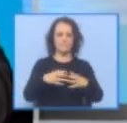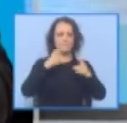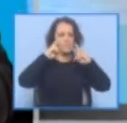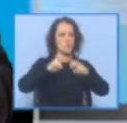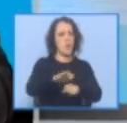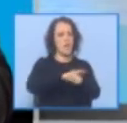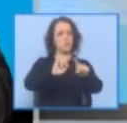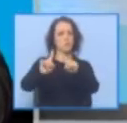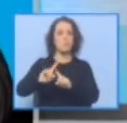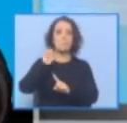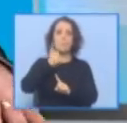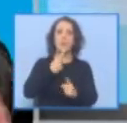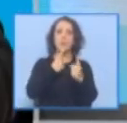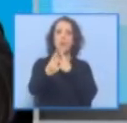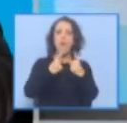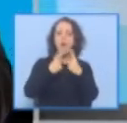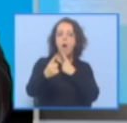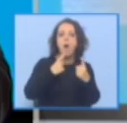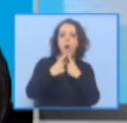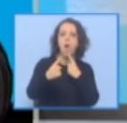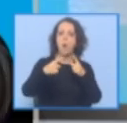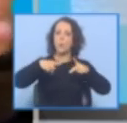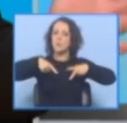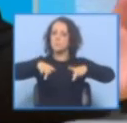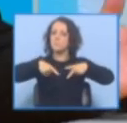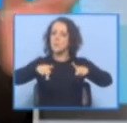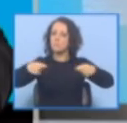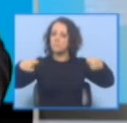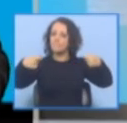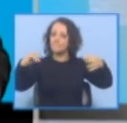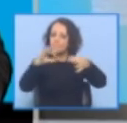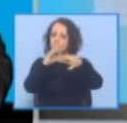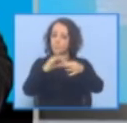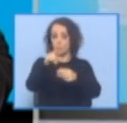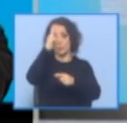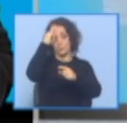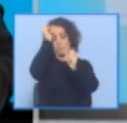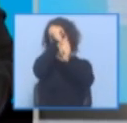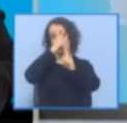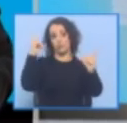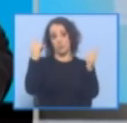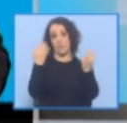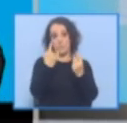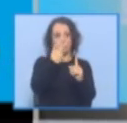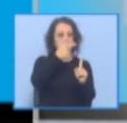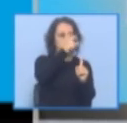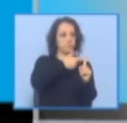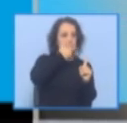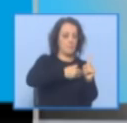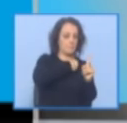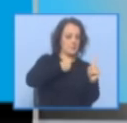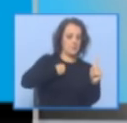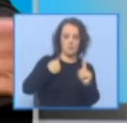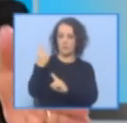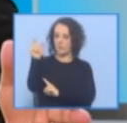áreas. Implicou muitos diálogos e acertos de metodologias. Como imaginará, ter um especialista na área de medicina e um especialista na